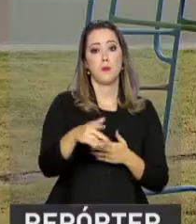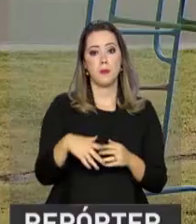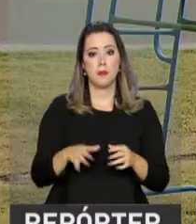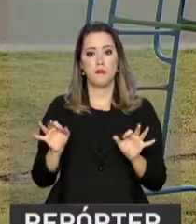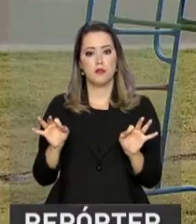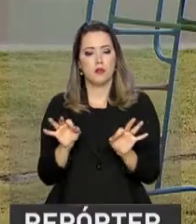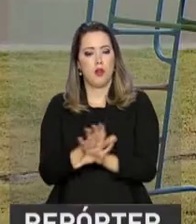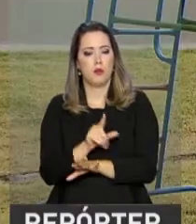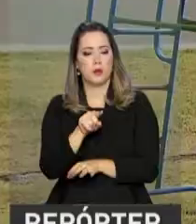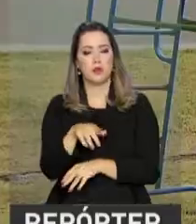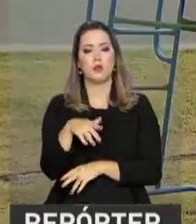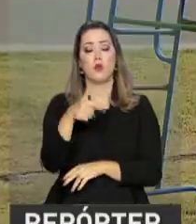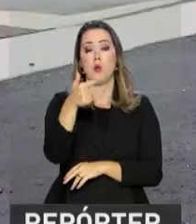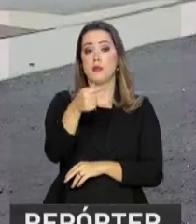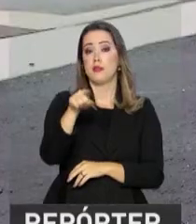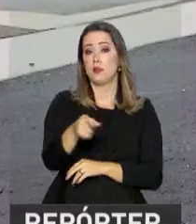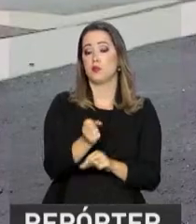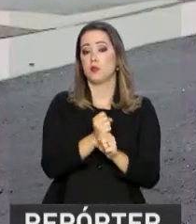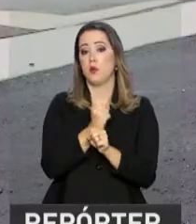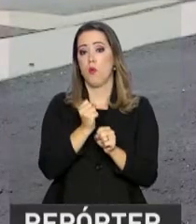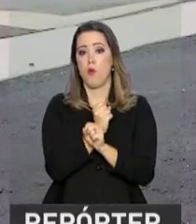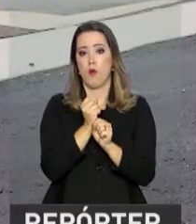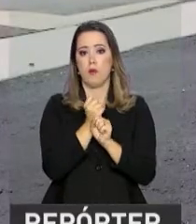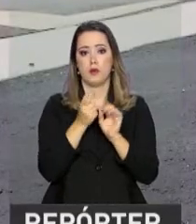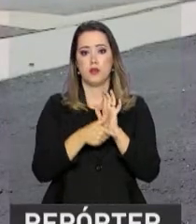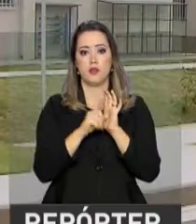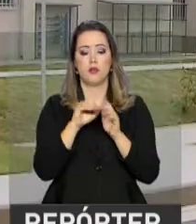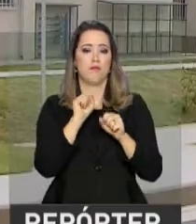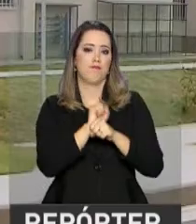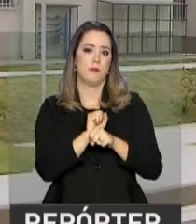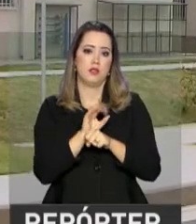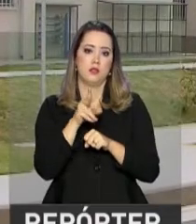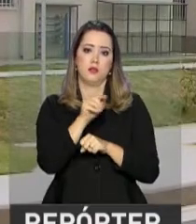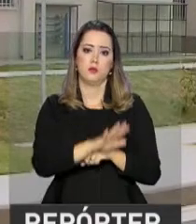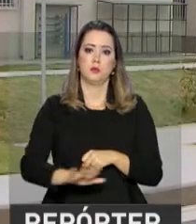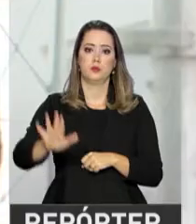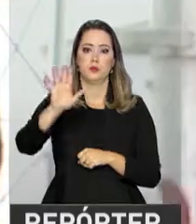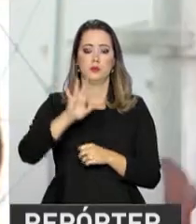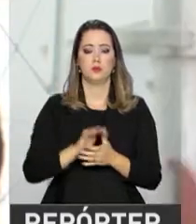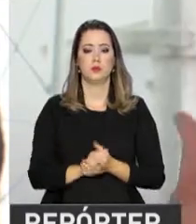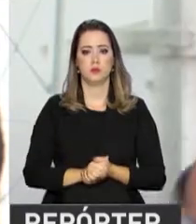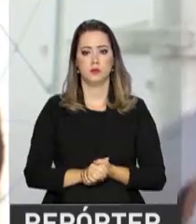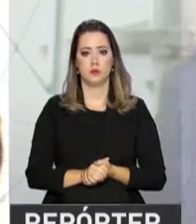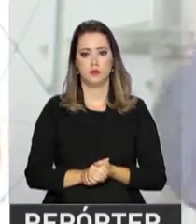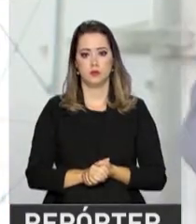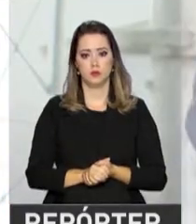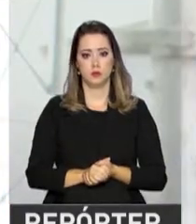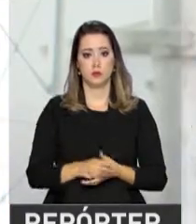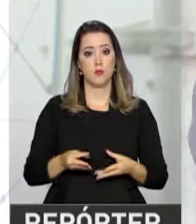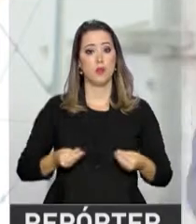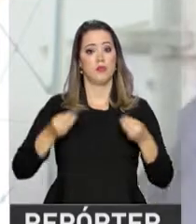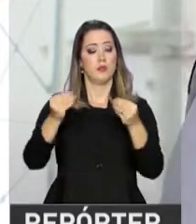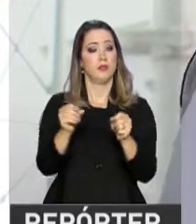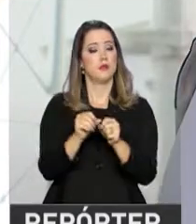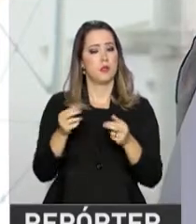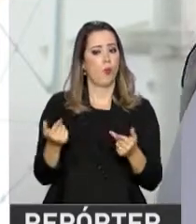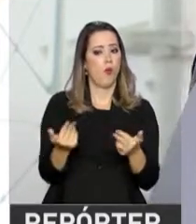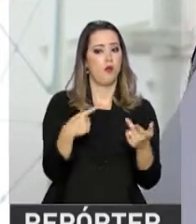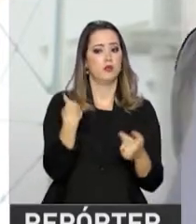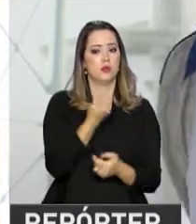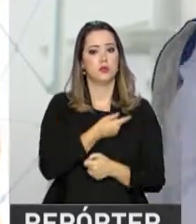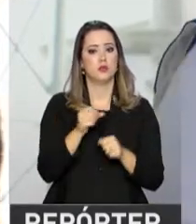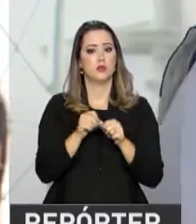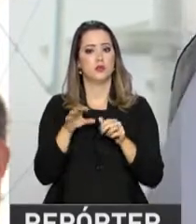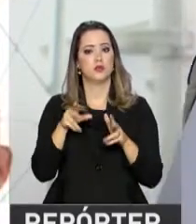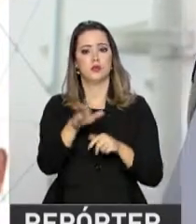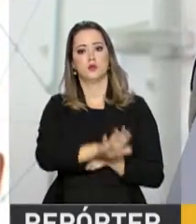está finalizando mais de sete mil obras que estavam paradas em todo o país ele vai fazer como estamos fazendo aqui